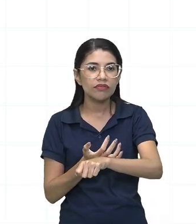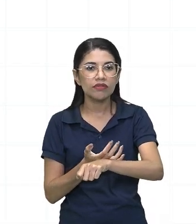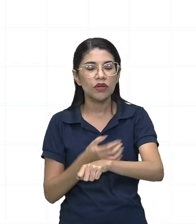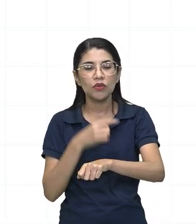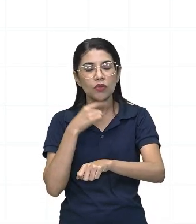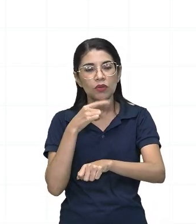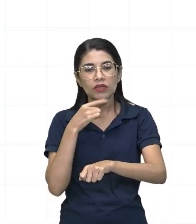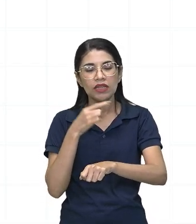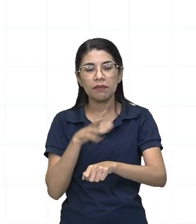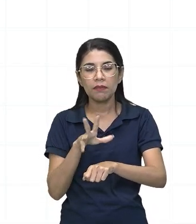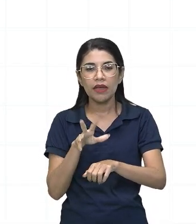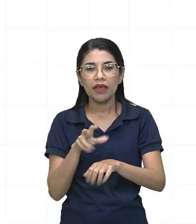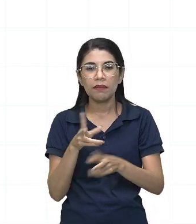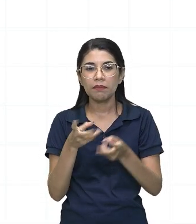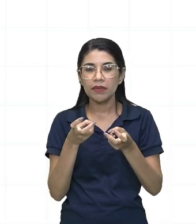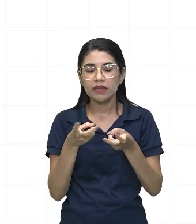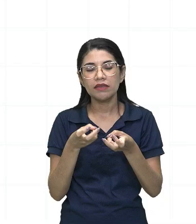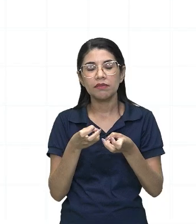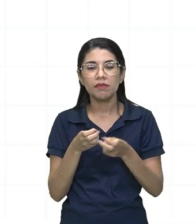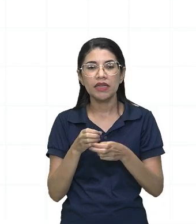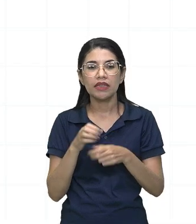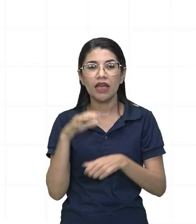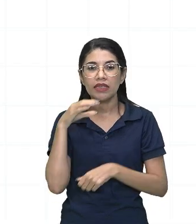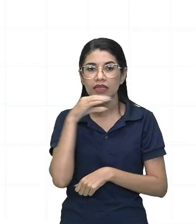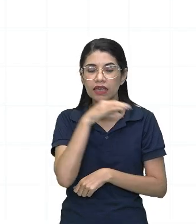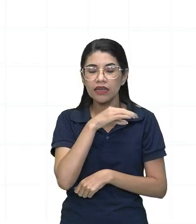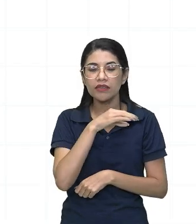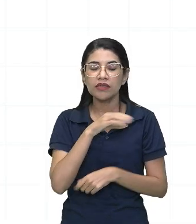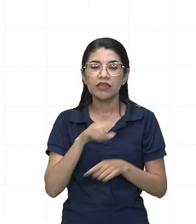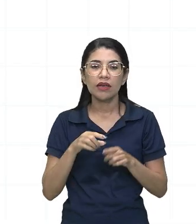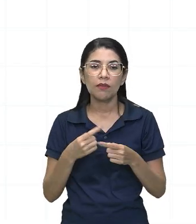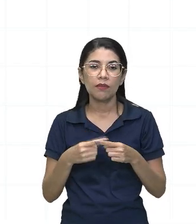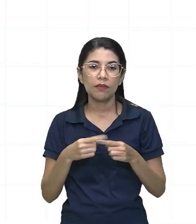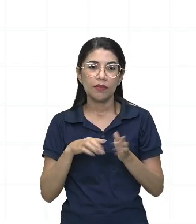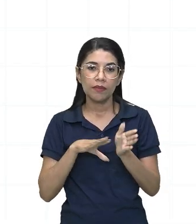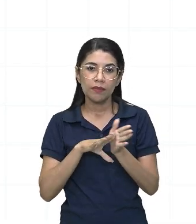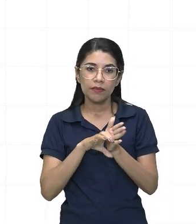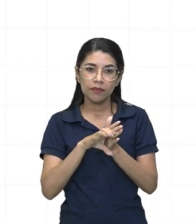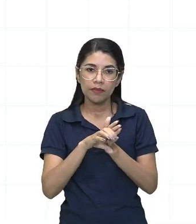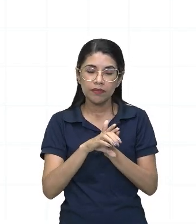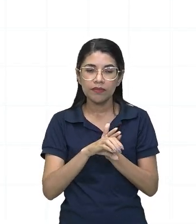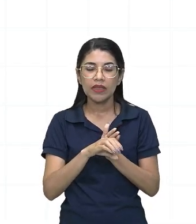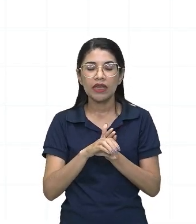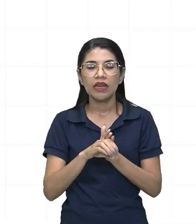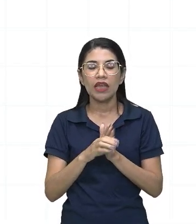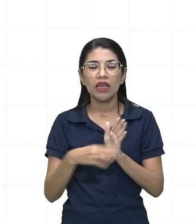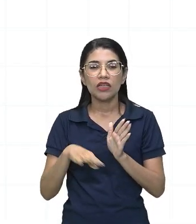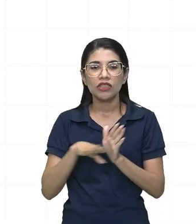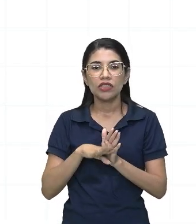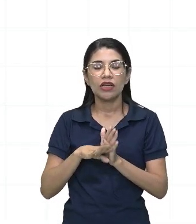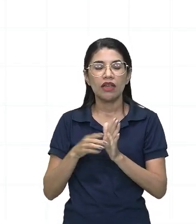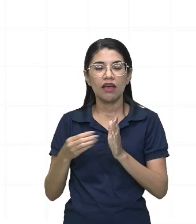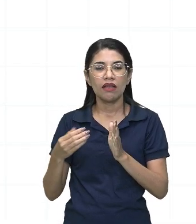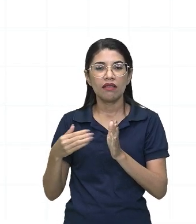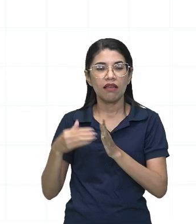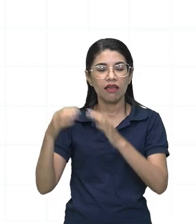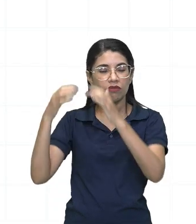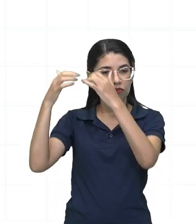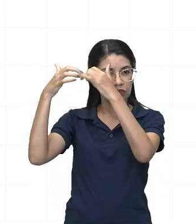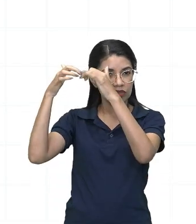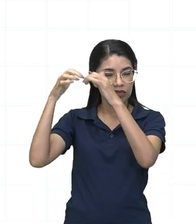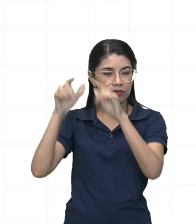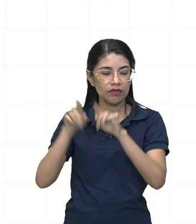está quente, né? Porque essa bactéria, ela atinge o sistema nervoso. E quais são